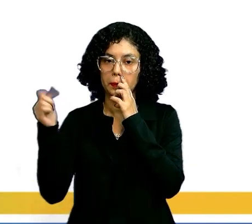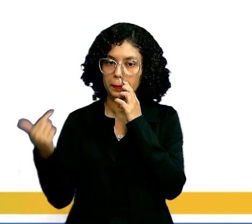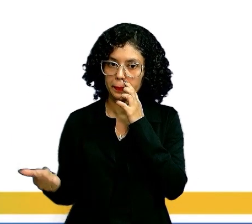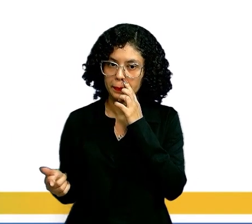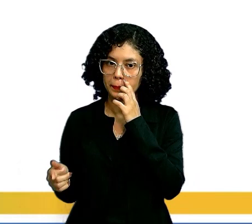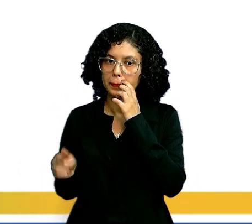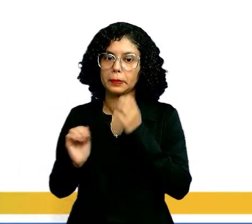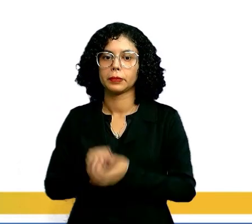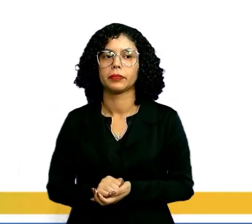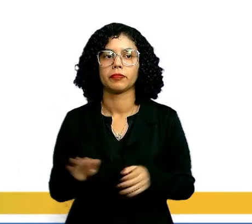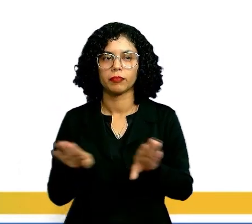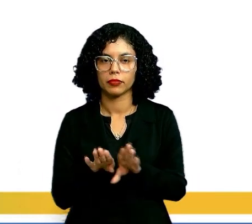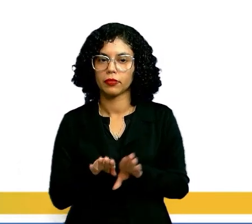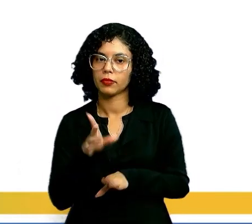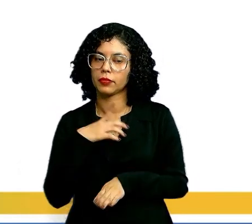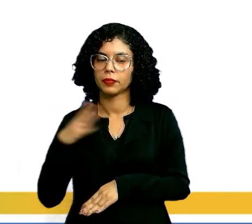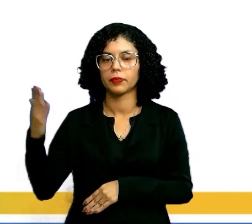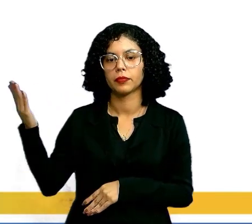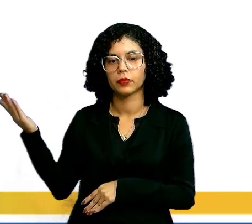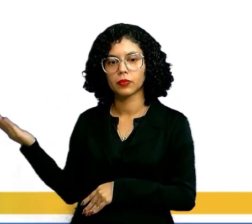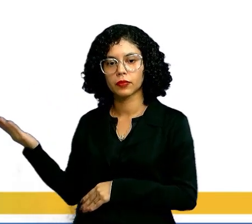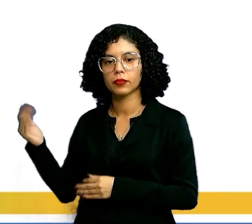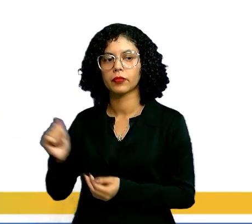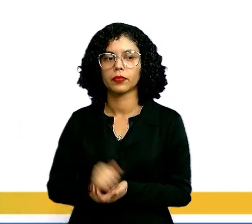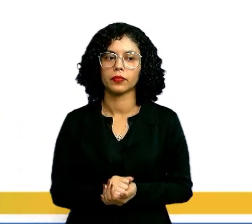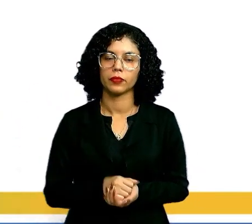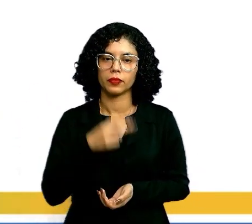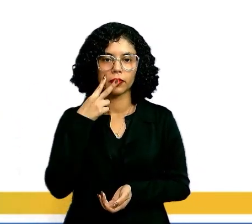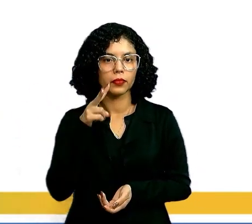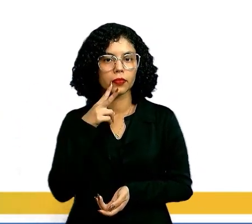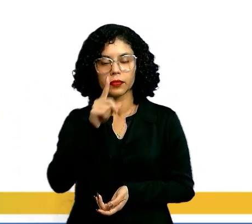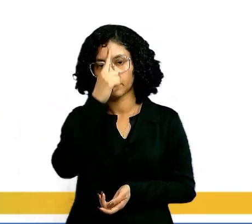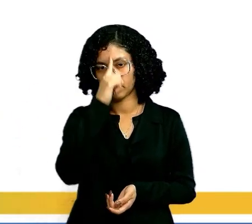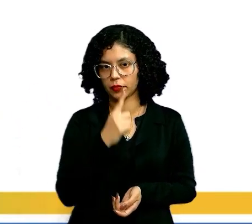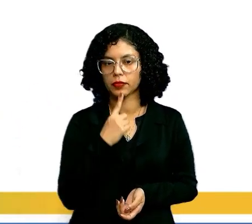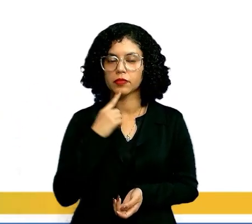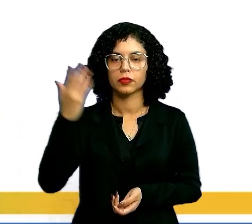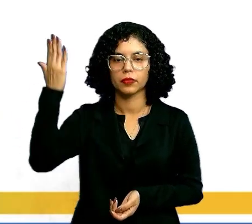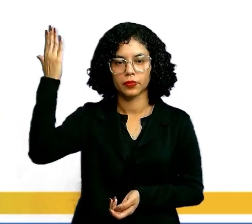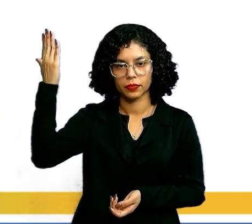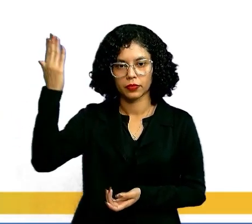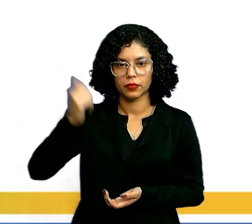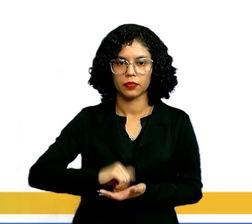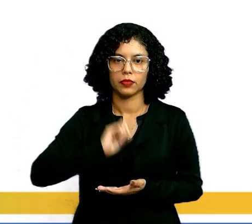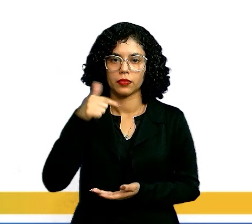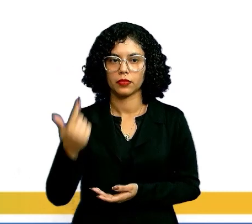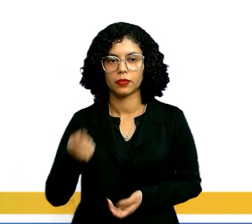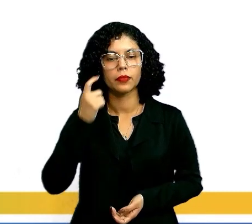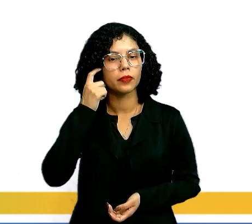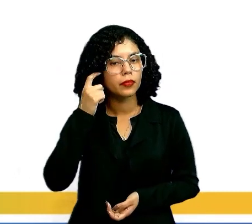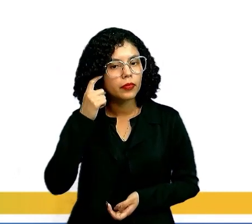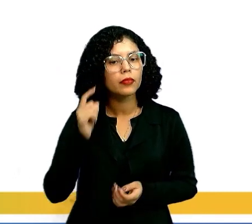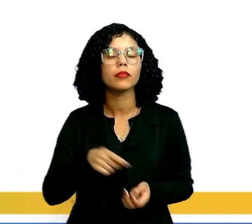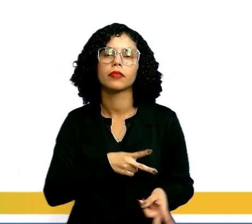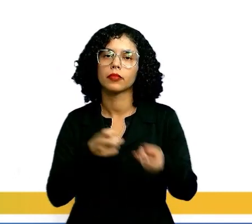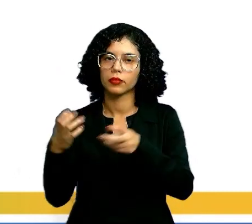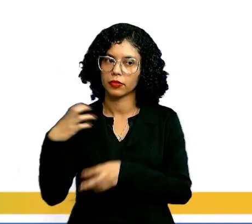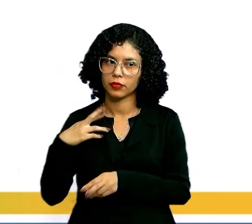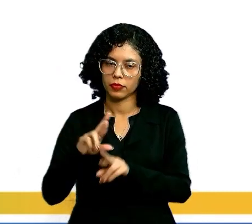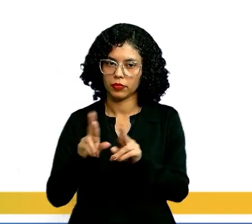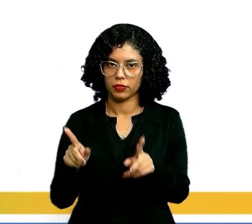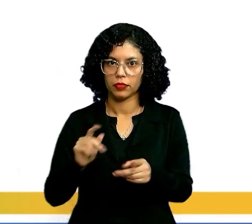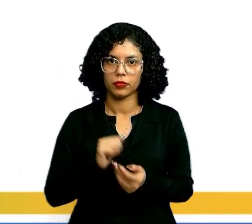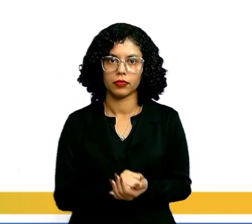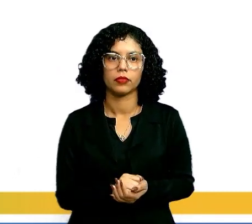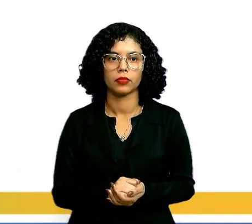lado nós vamos ter aí o seguinte nós estamos vendo aí a imagem de uma carruagem e aqui ele vai pensar a questão ética um pouquinho